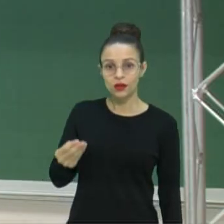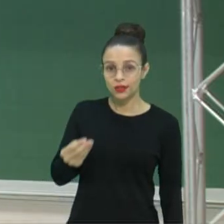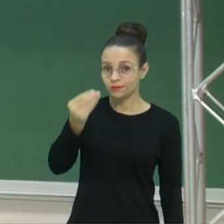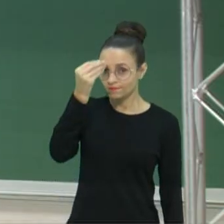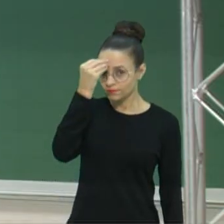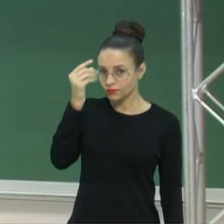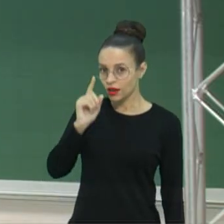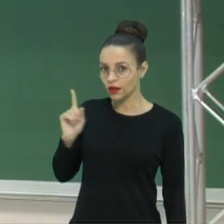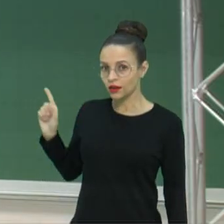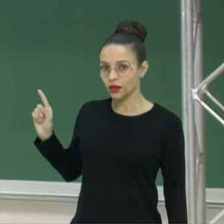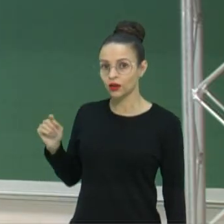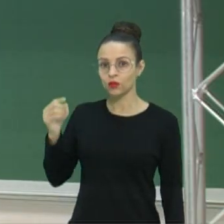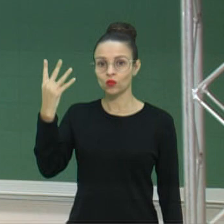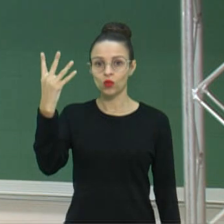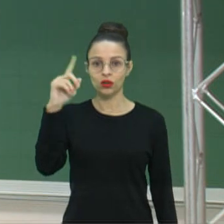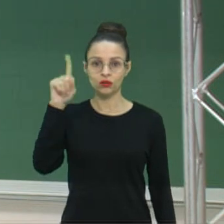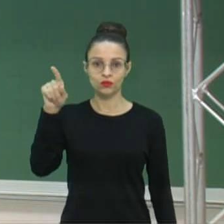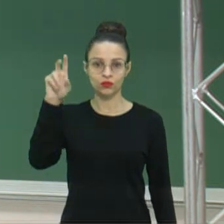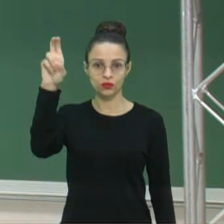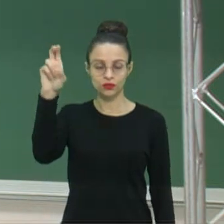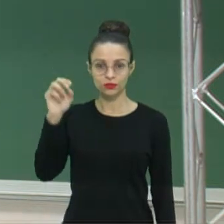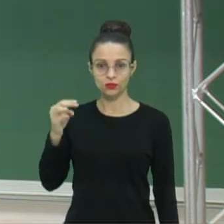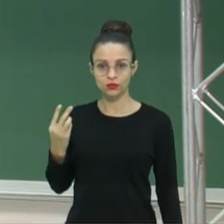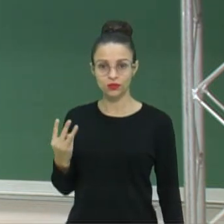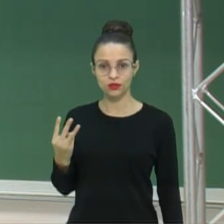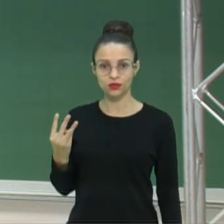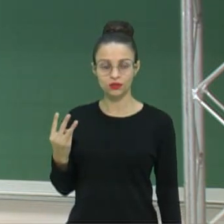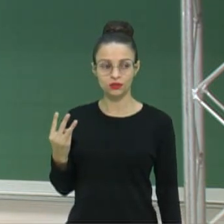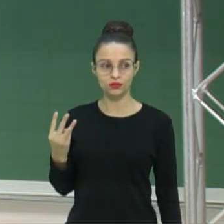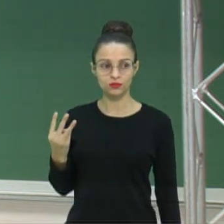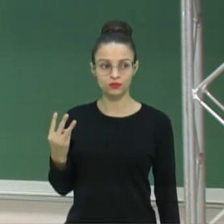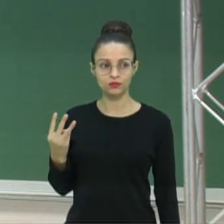valores, 4,5 e